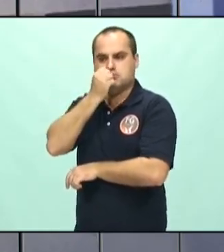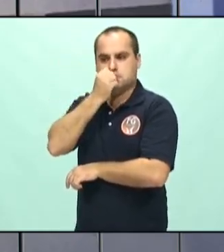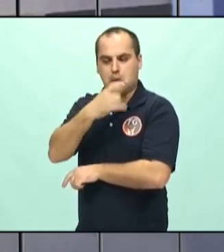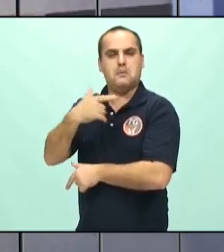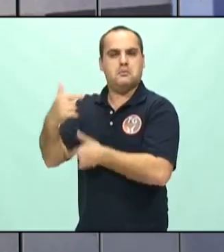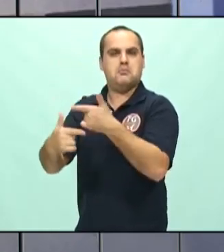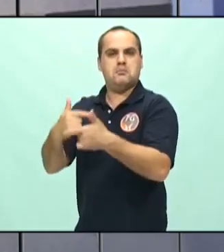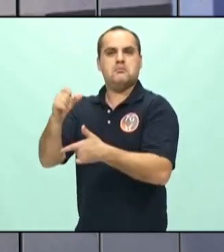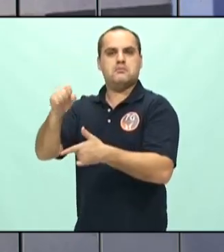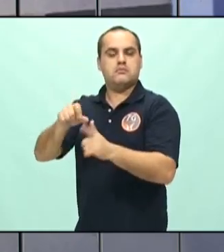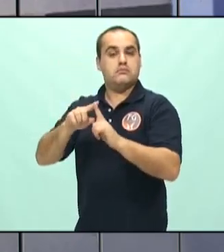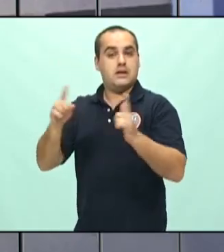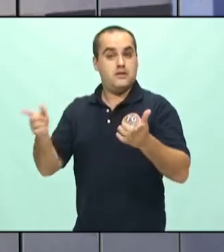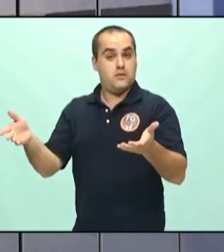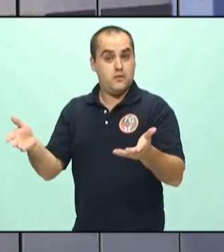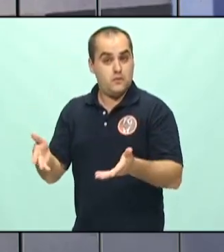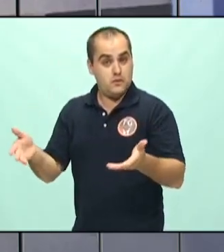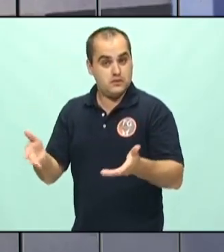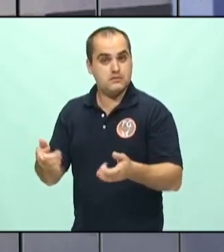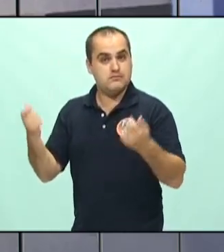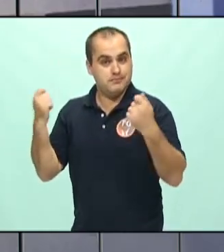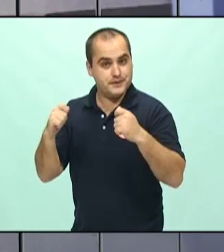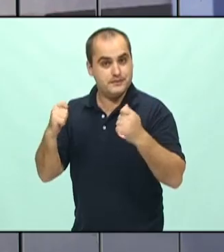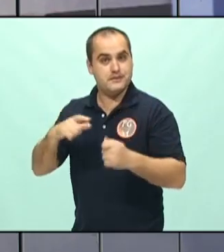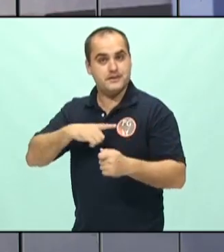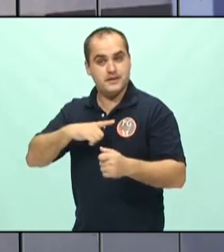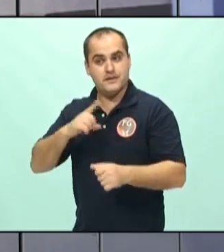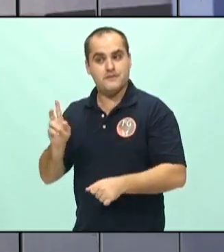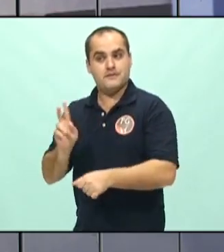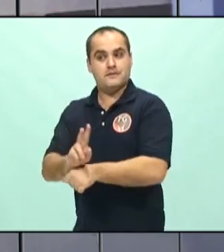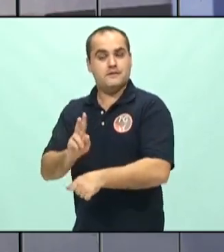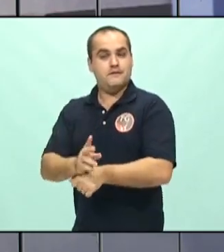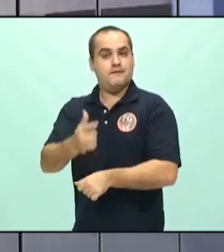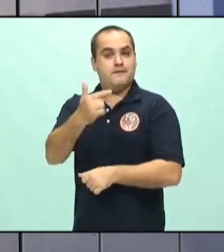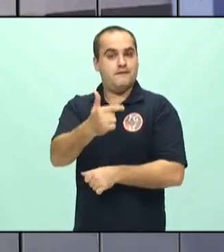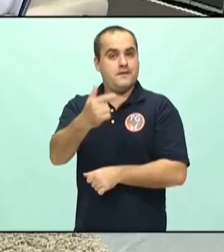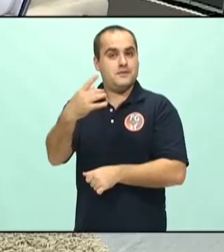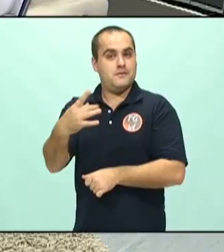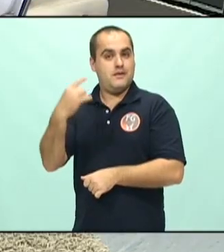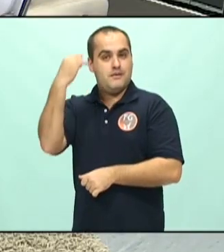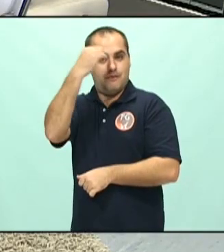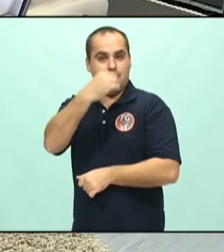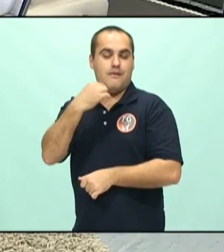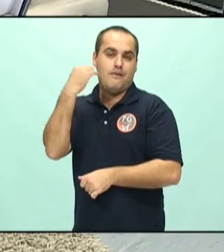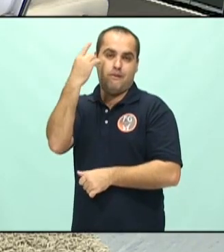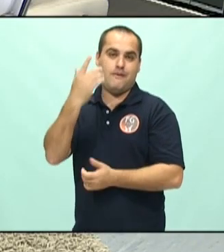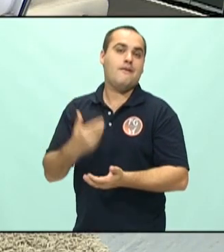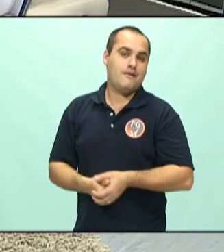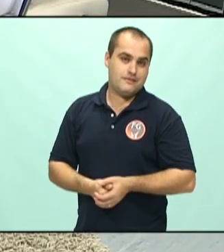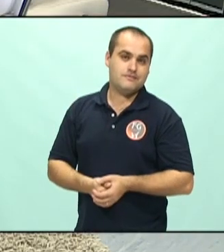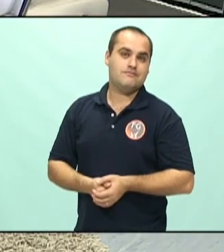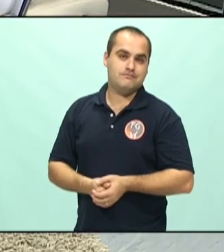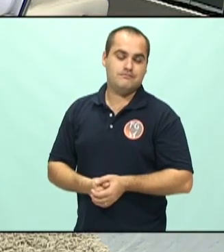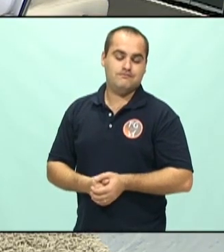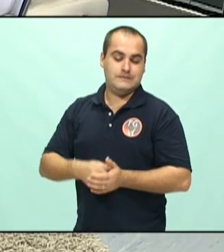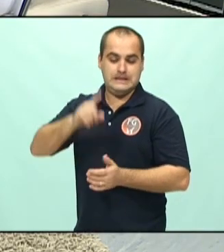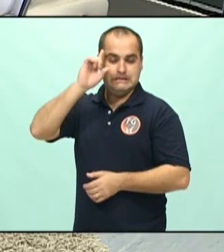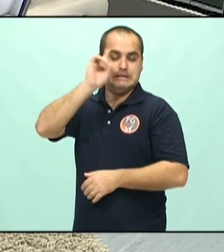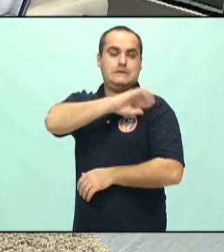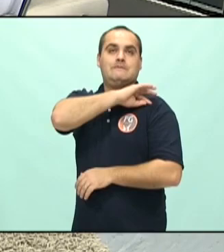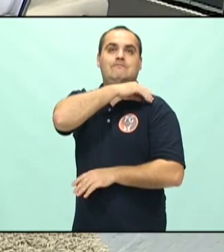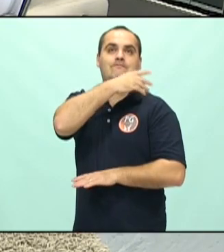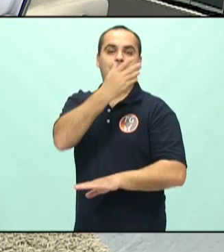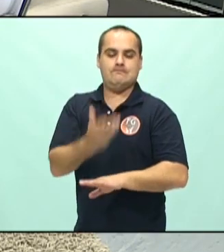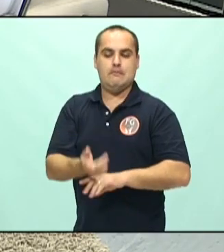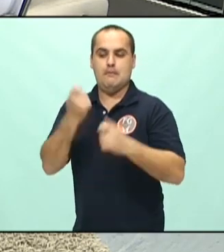uma praça ela tem que ter um vigilância 24 horas porque a itajaí sc muitos alguns ali